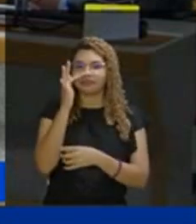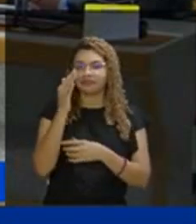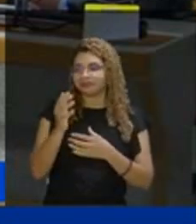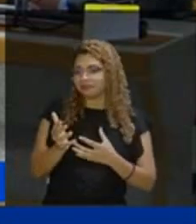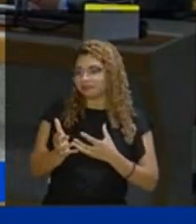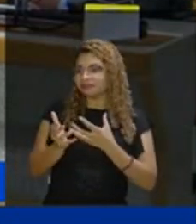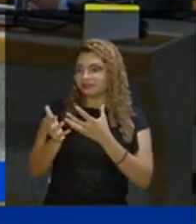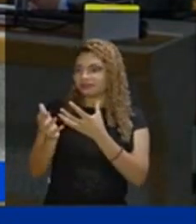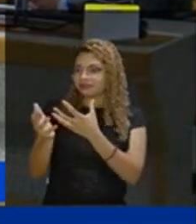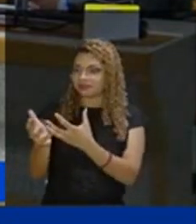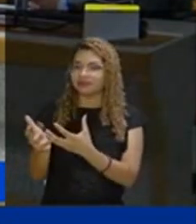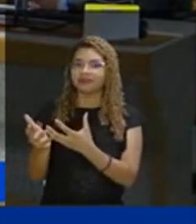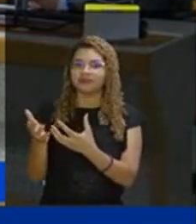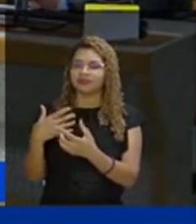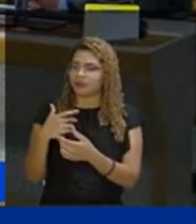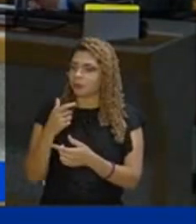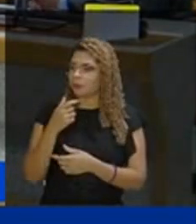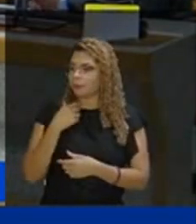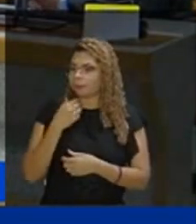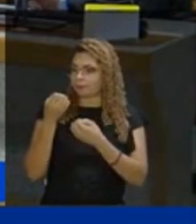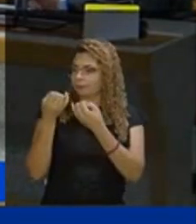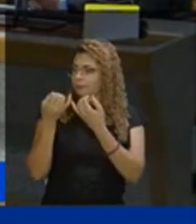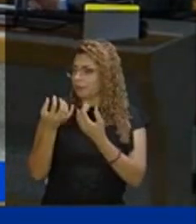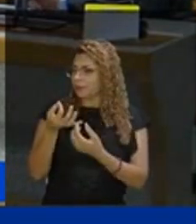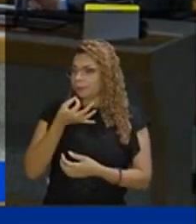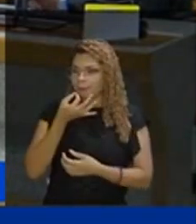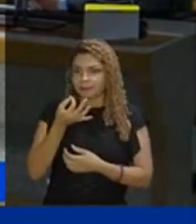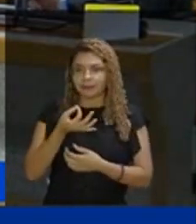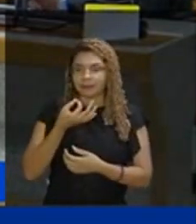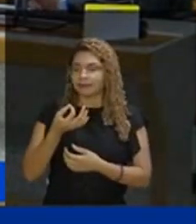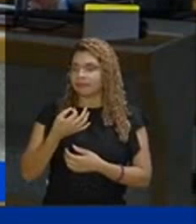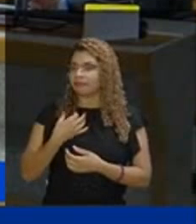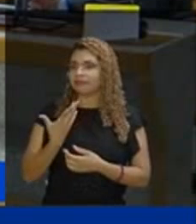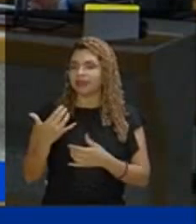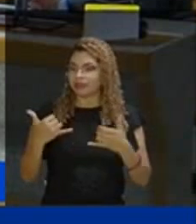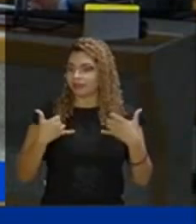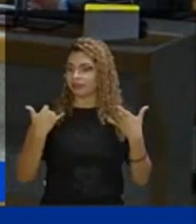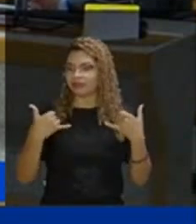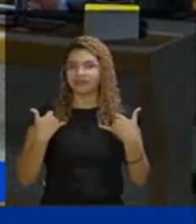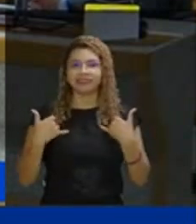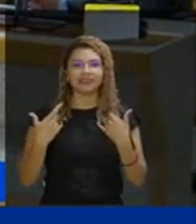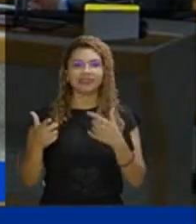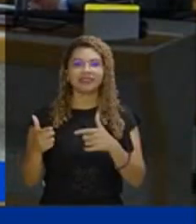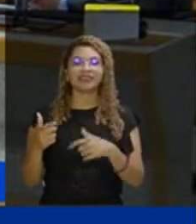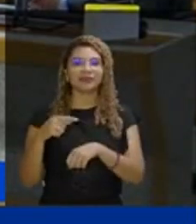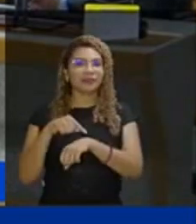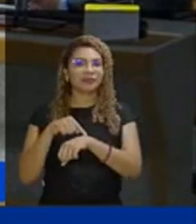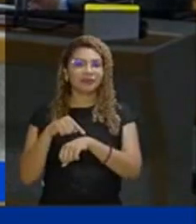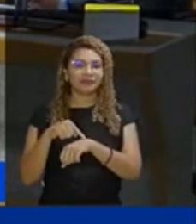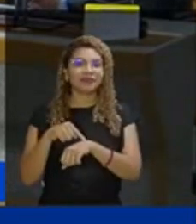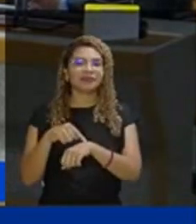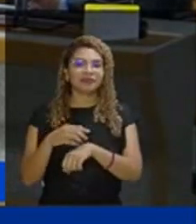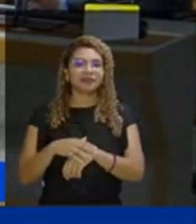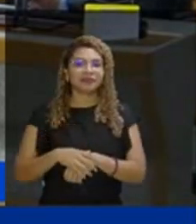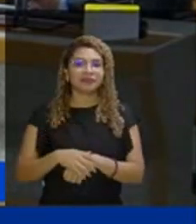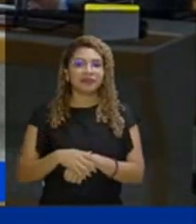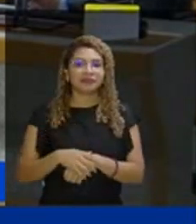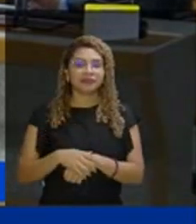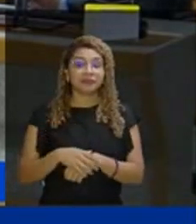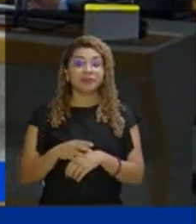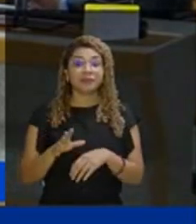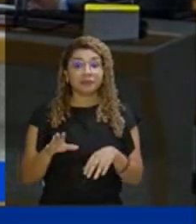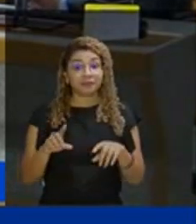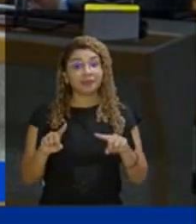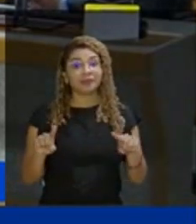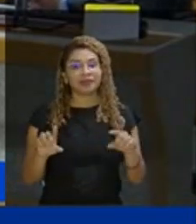minha homenagem, a minha palavra pelo aniversário foi dita naquele momento. Mas reitero,